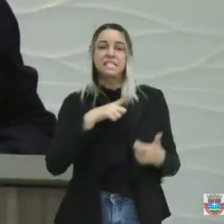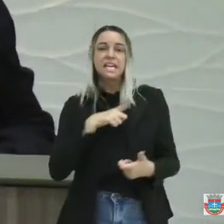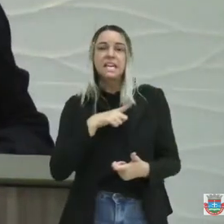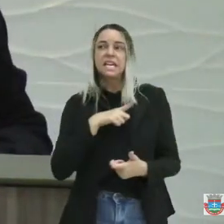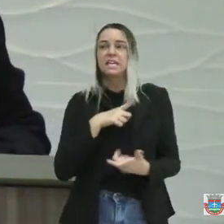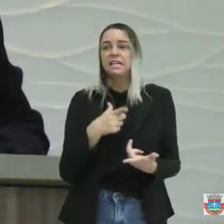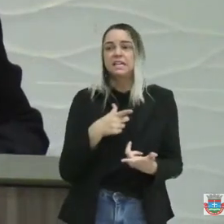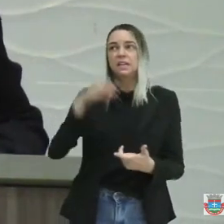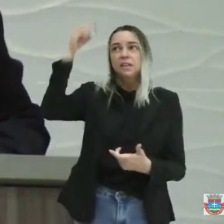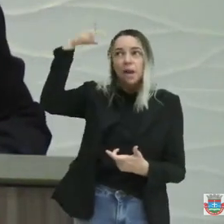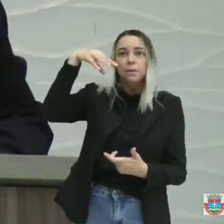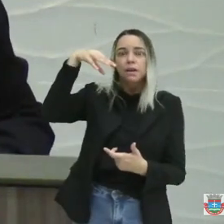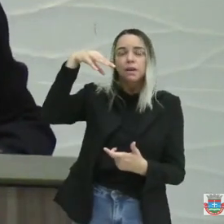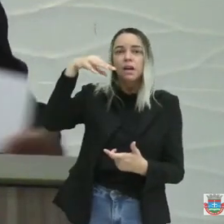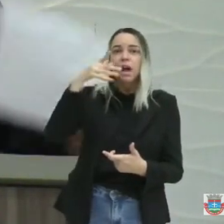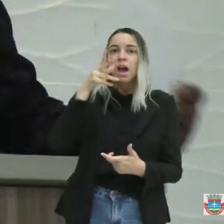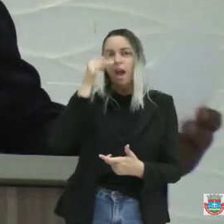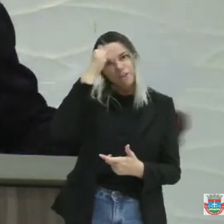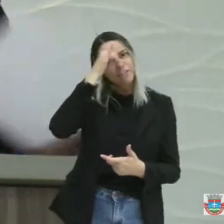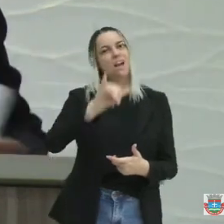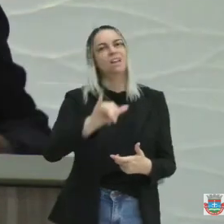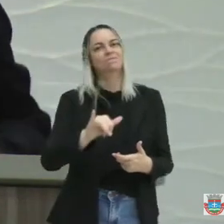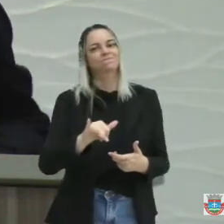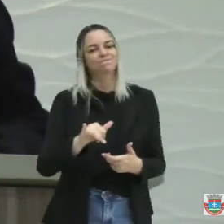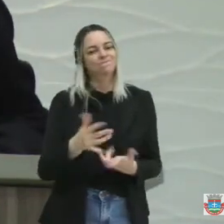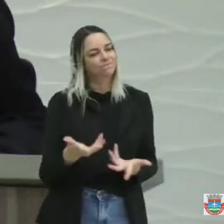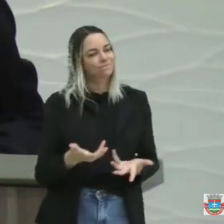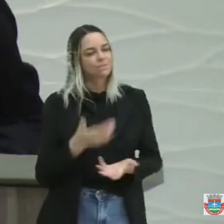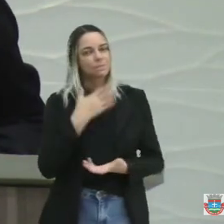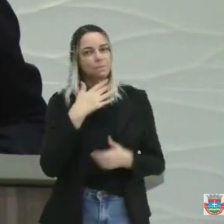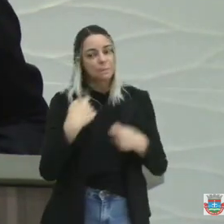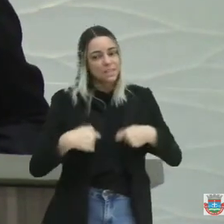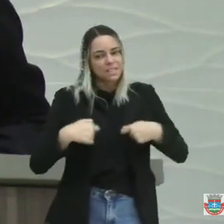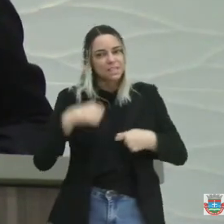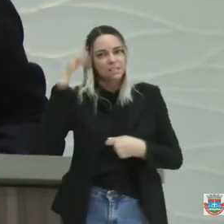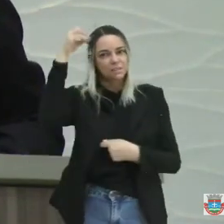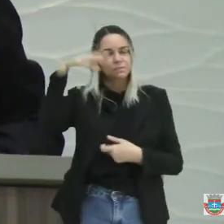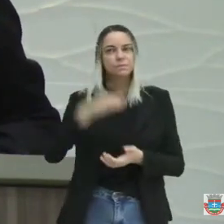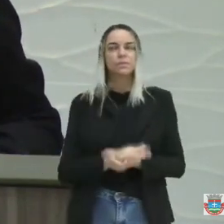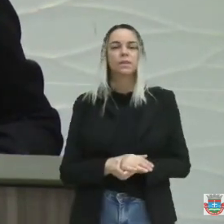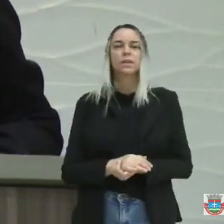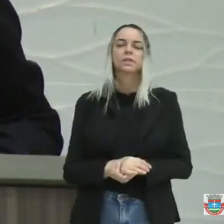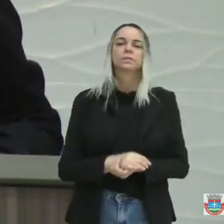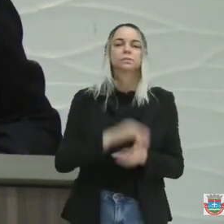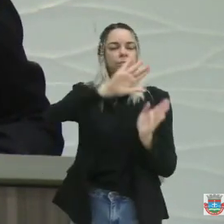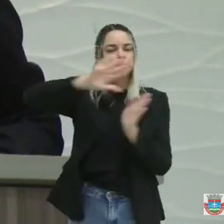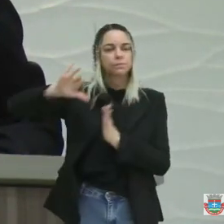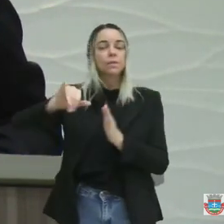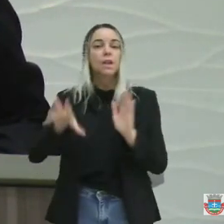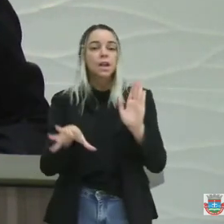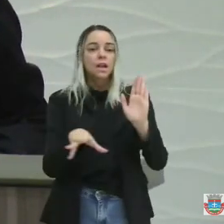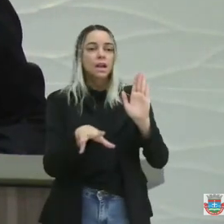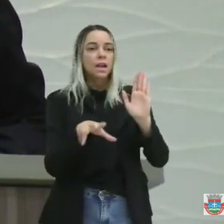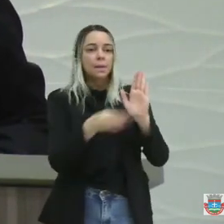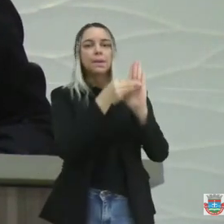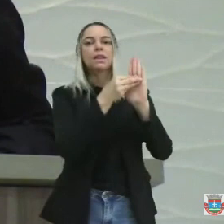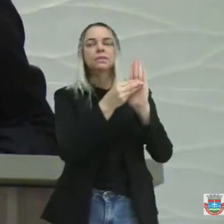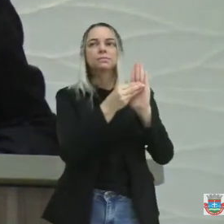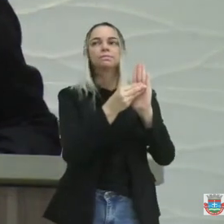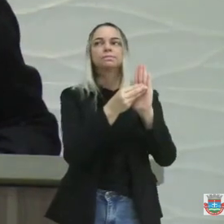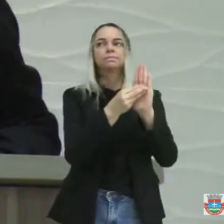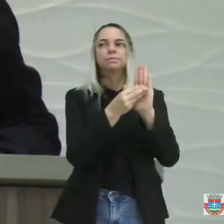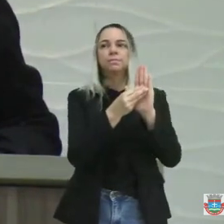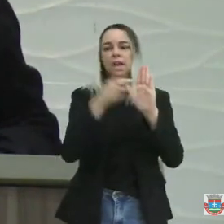apelo. E por falar em emenda, tem uma emenda que foi pedido desde que eu entrei